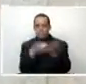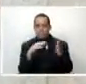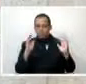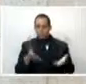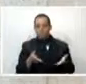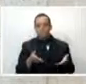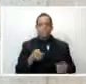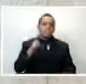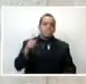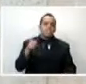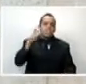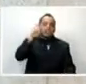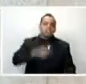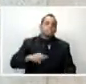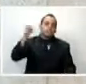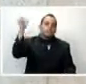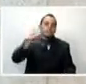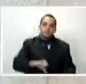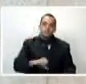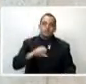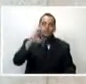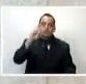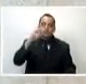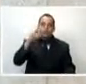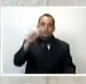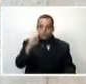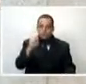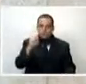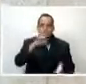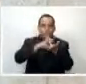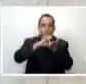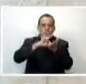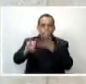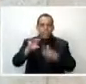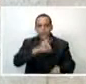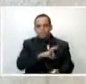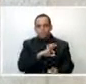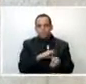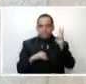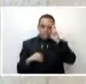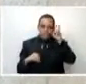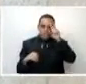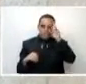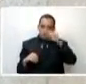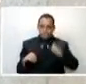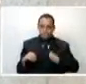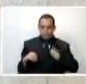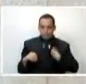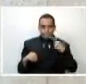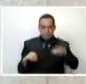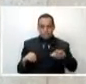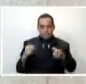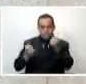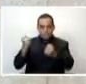prossegue: ele conseguiu ser pior que o governador Mário Covas, que odiava a polícia. Lembro-me de estar no Largo 13, em uma entrega de viaturas,